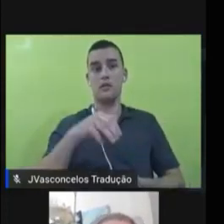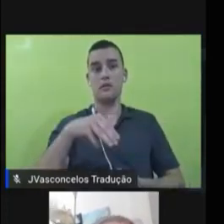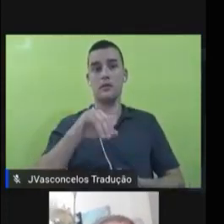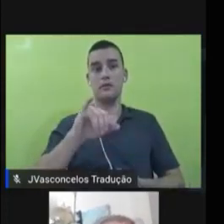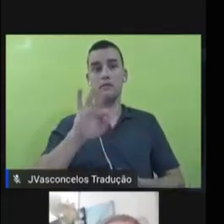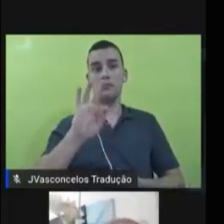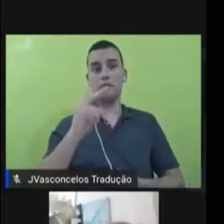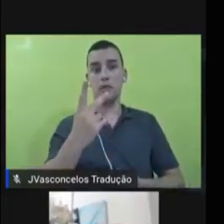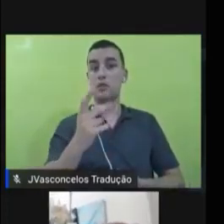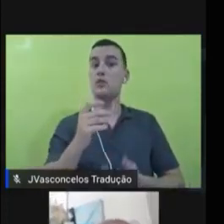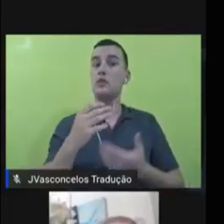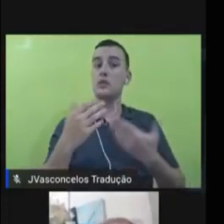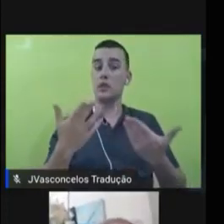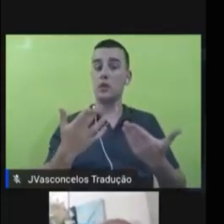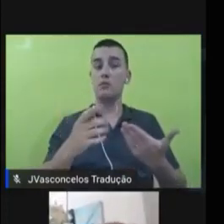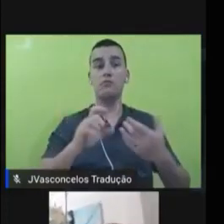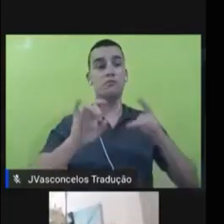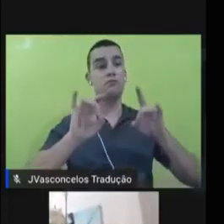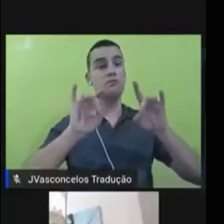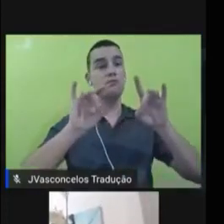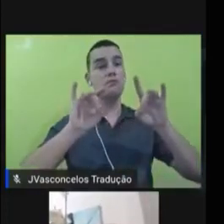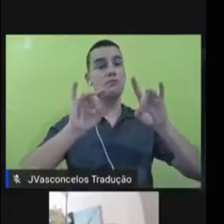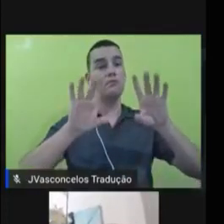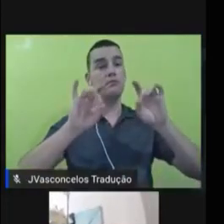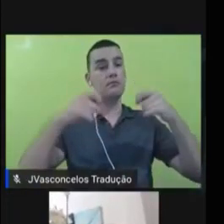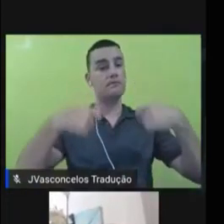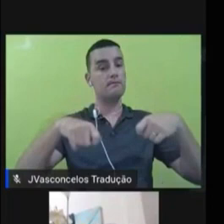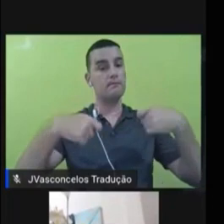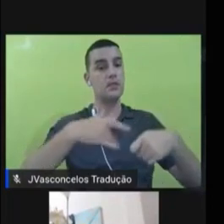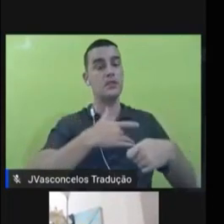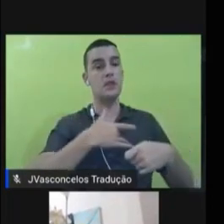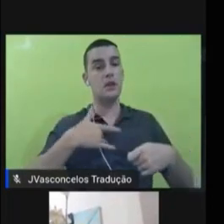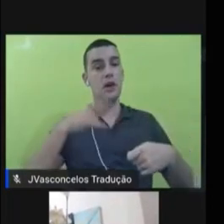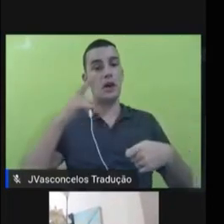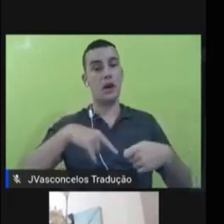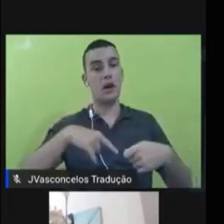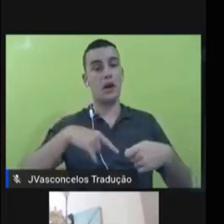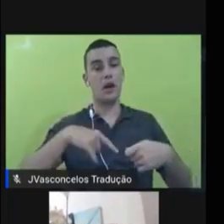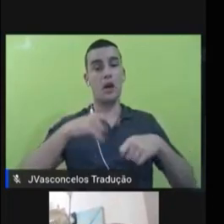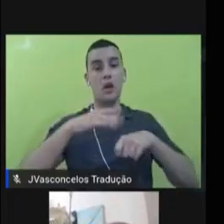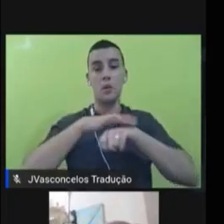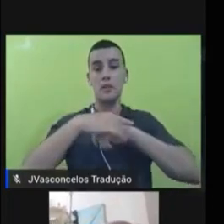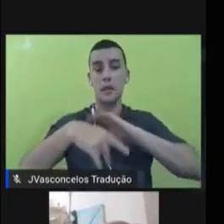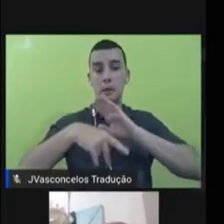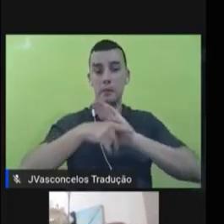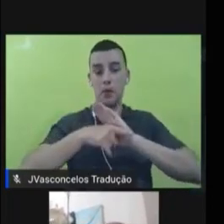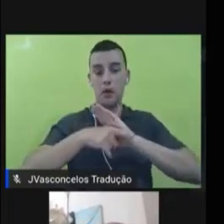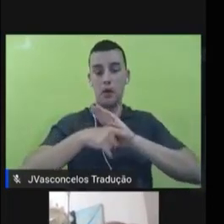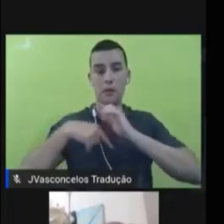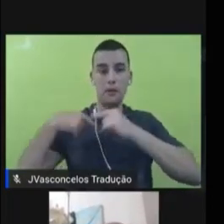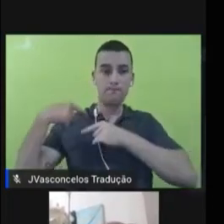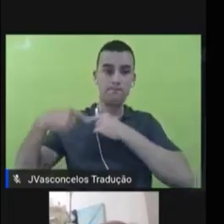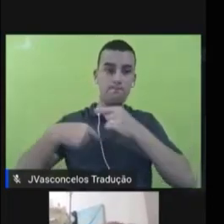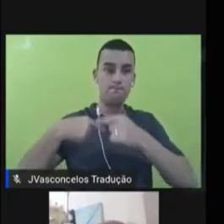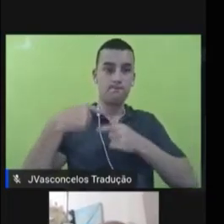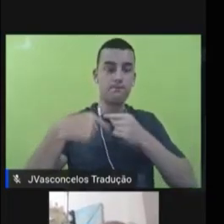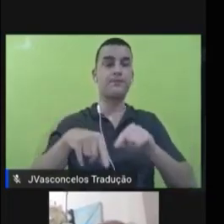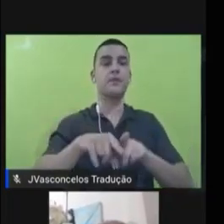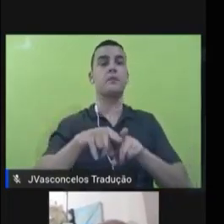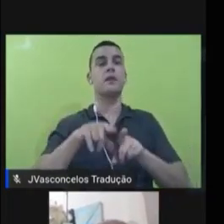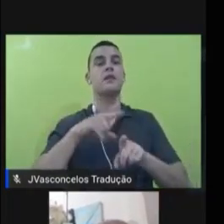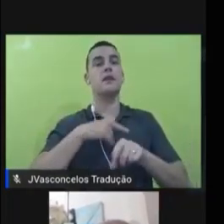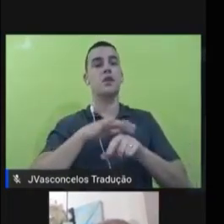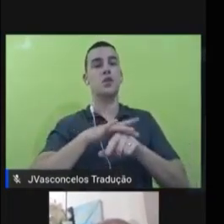fala das necessidades especiais de educação. São as doenças crônicas, doenças infecciosas. Hoje nós estamos